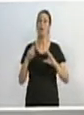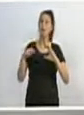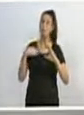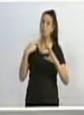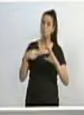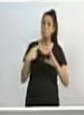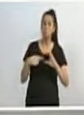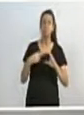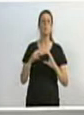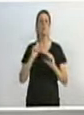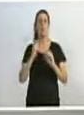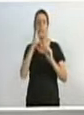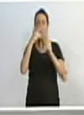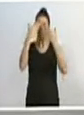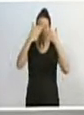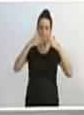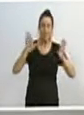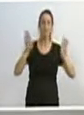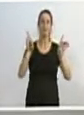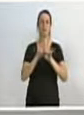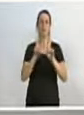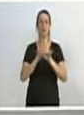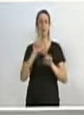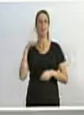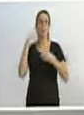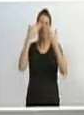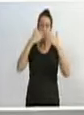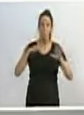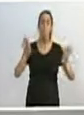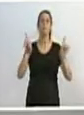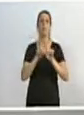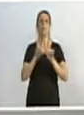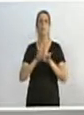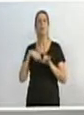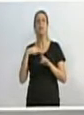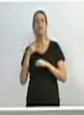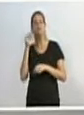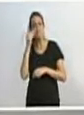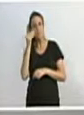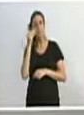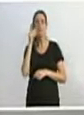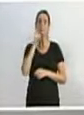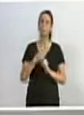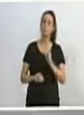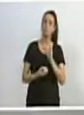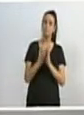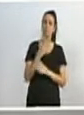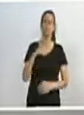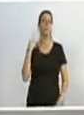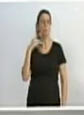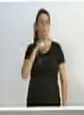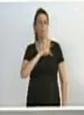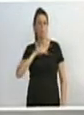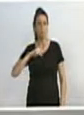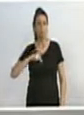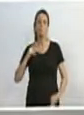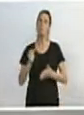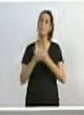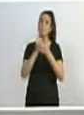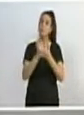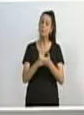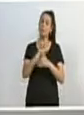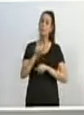é muito maior, é muito mais a procura de políticas públicas que favoreçam melhorar a vida dessas pessoas,